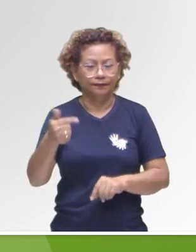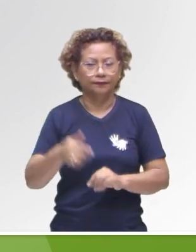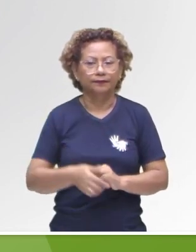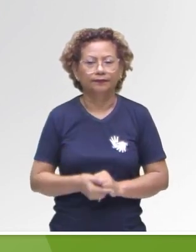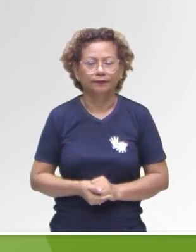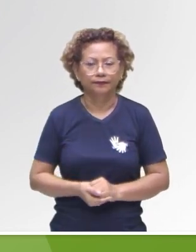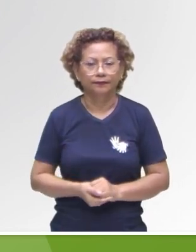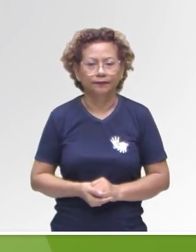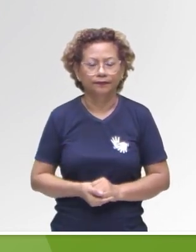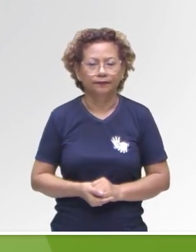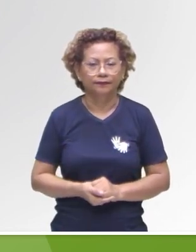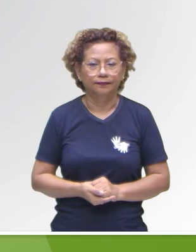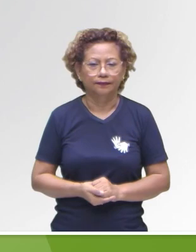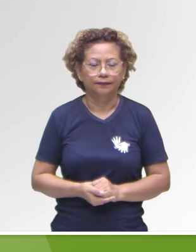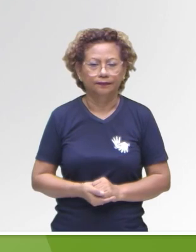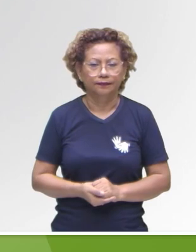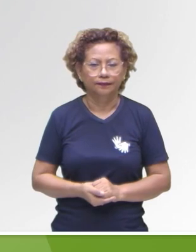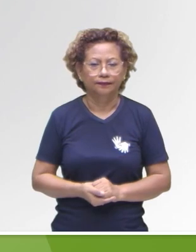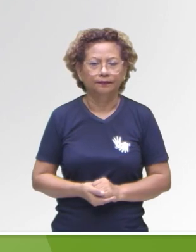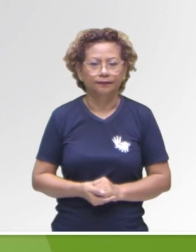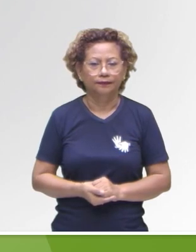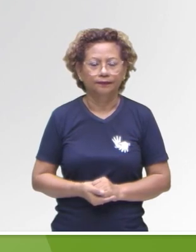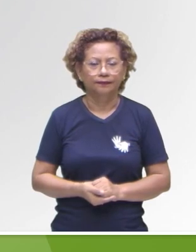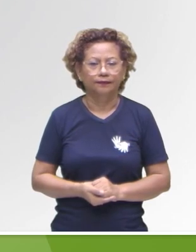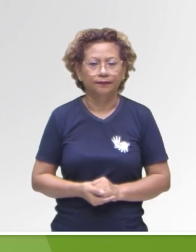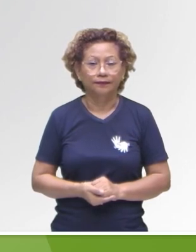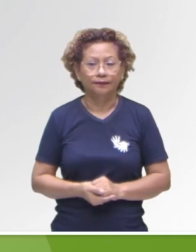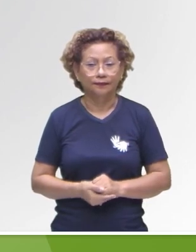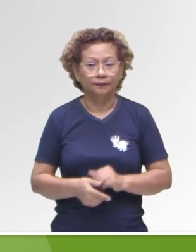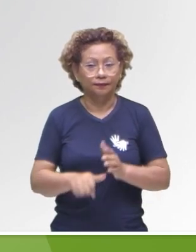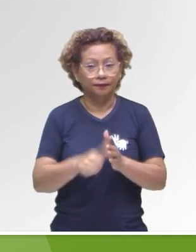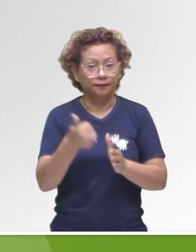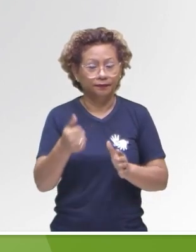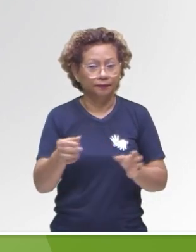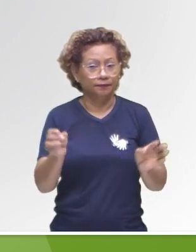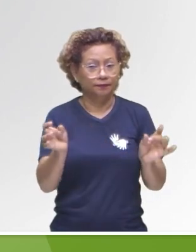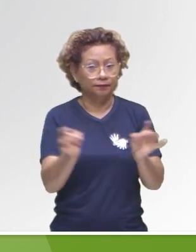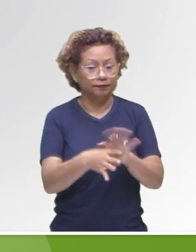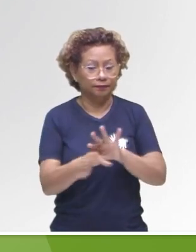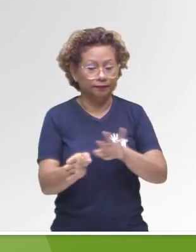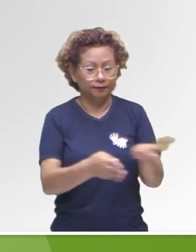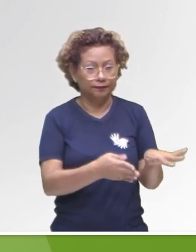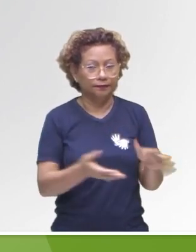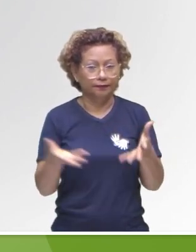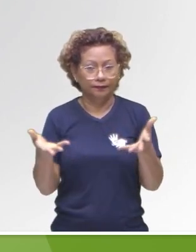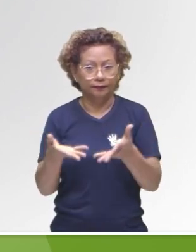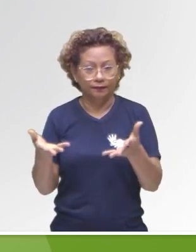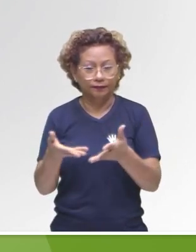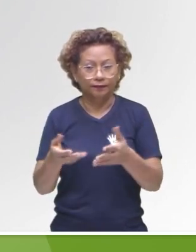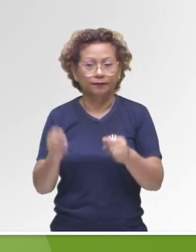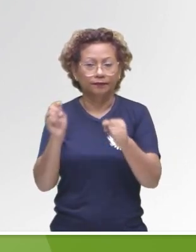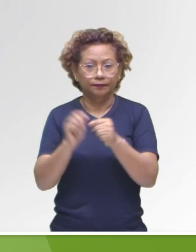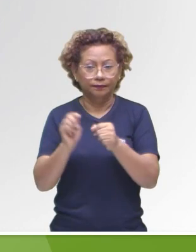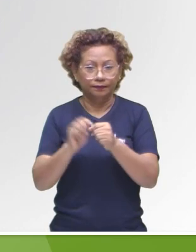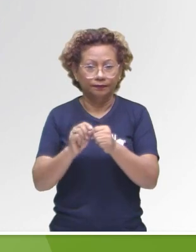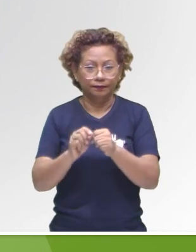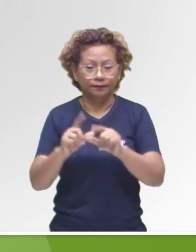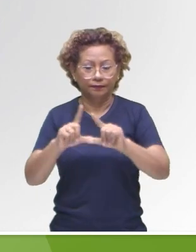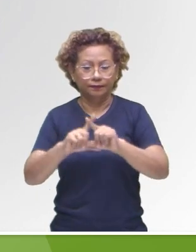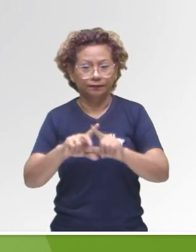ΔV2, né? Que é a diferença de potencial no segundo capacitor, é Q dividido por C2. Então,